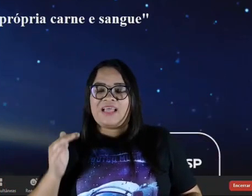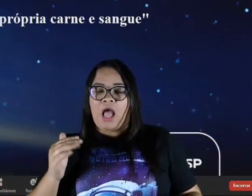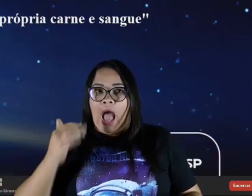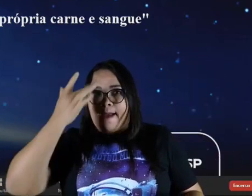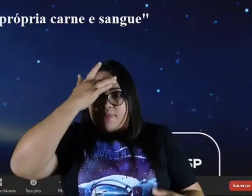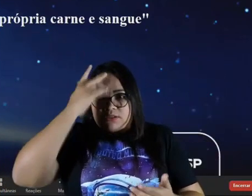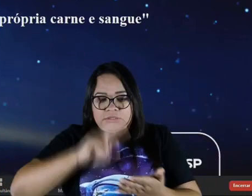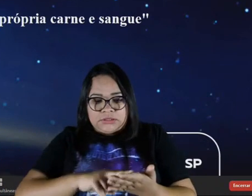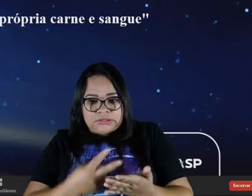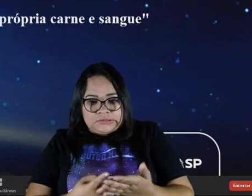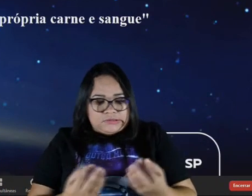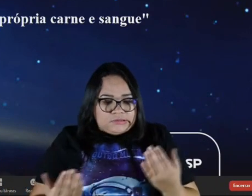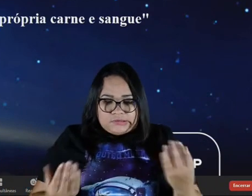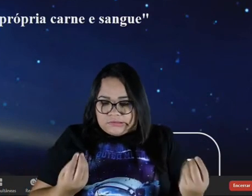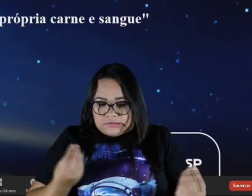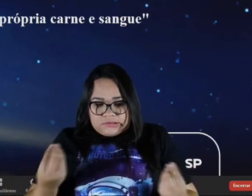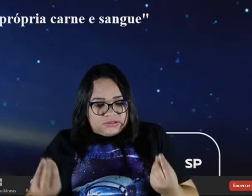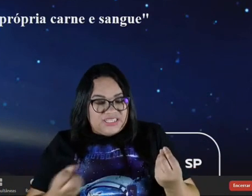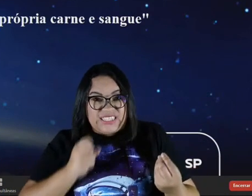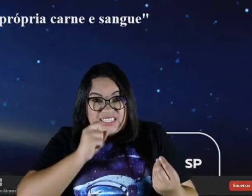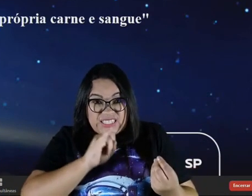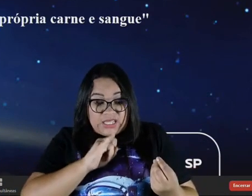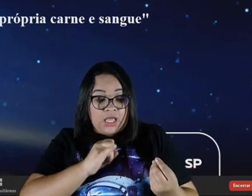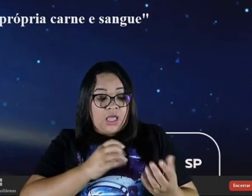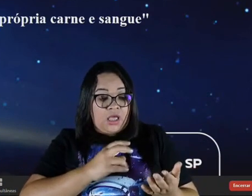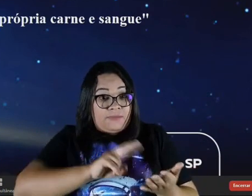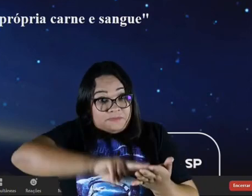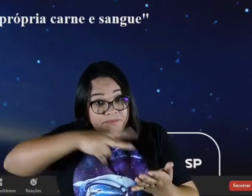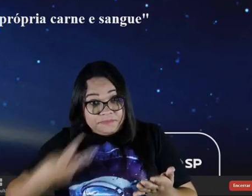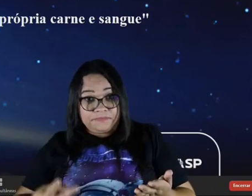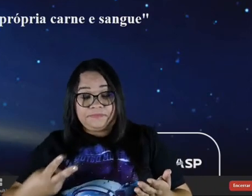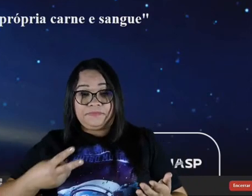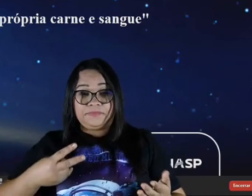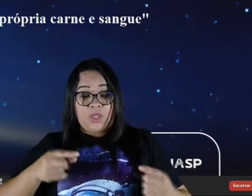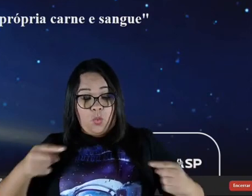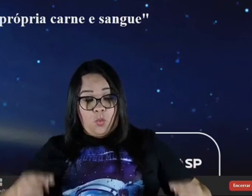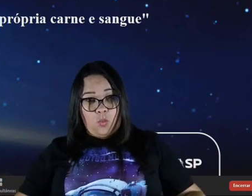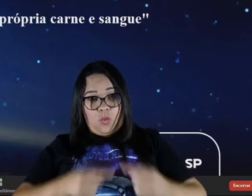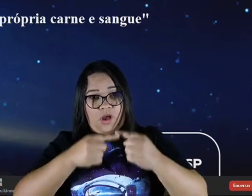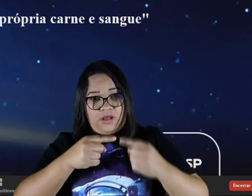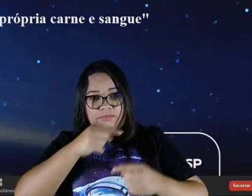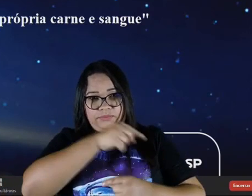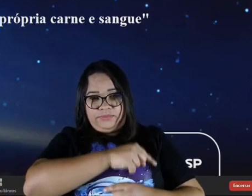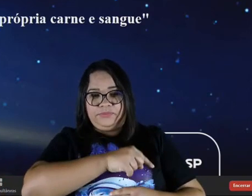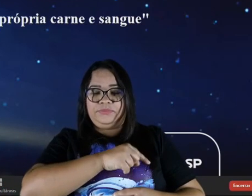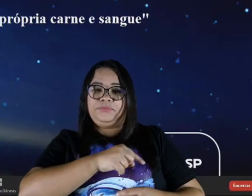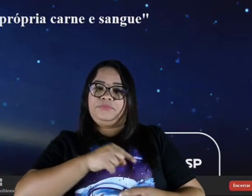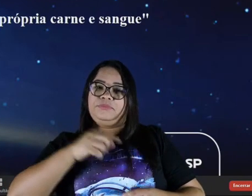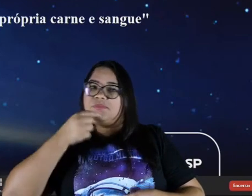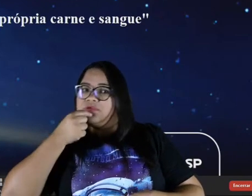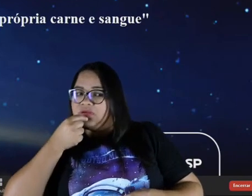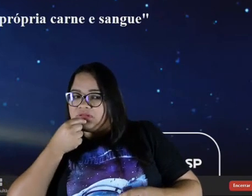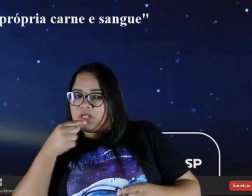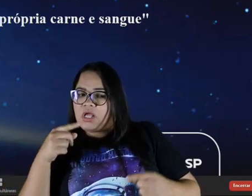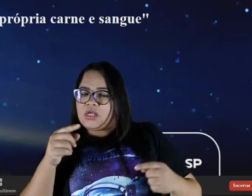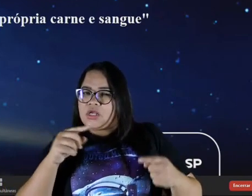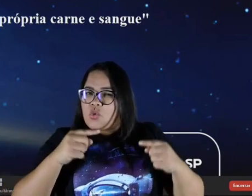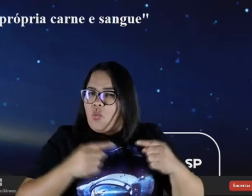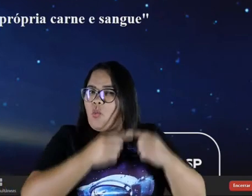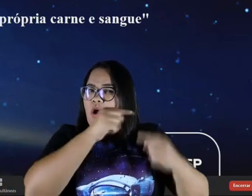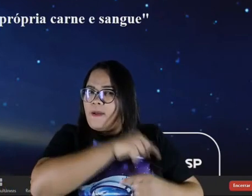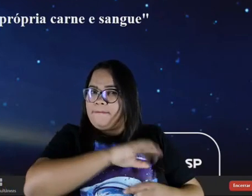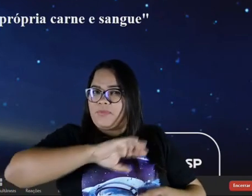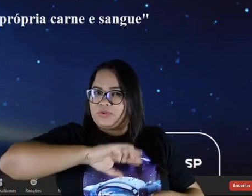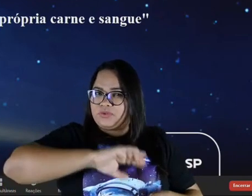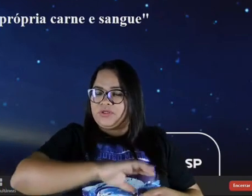porque se ele traduzir ao pé da letra para o inglês, está chovendo canivete, it's rain knives,